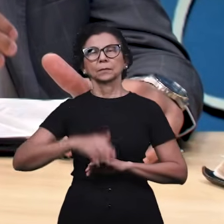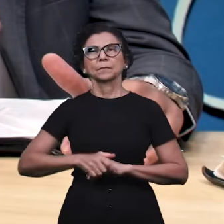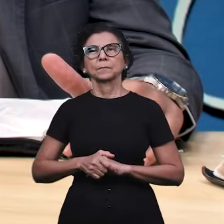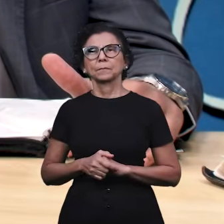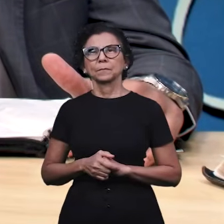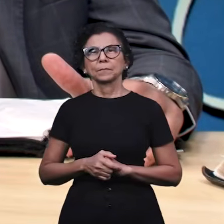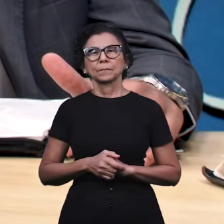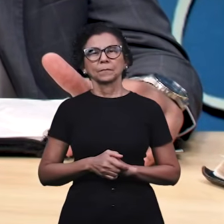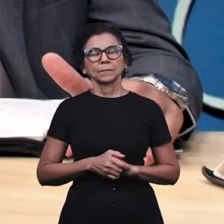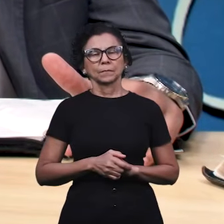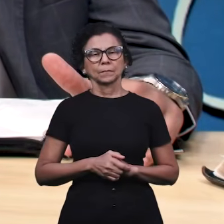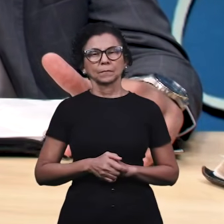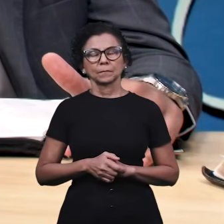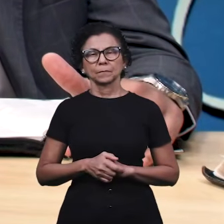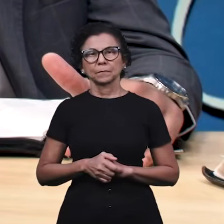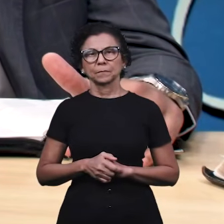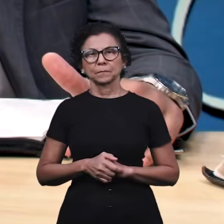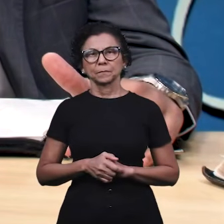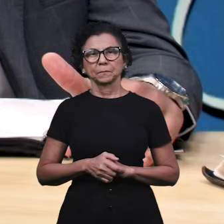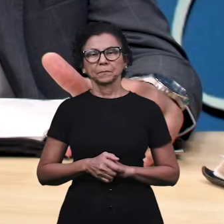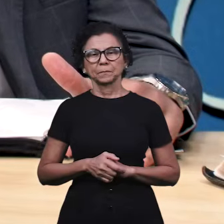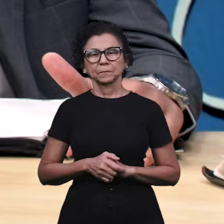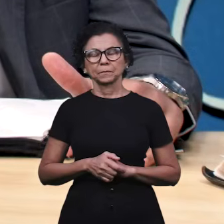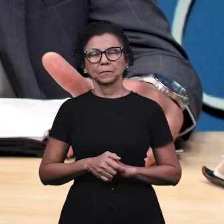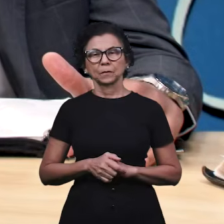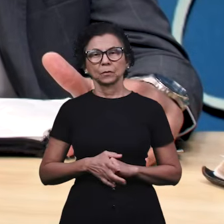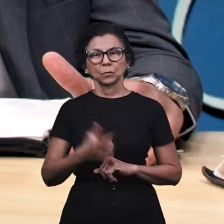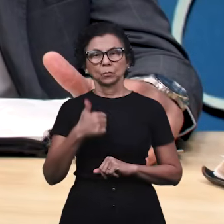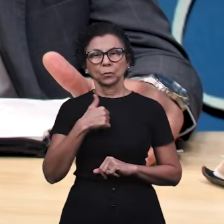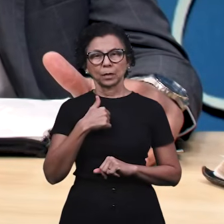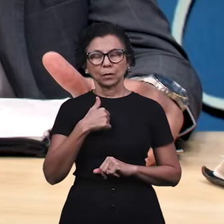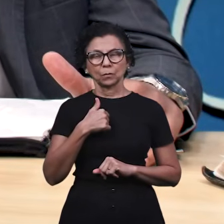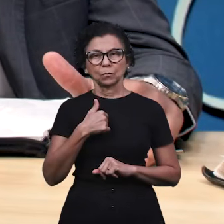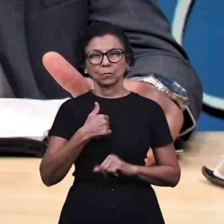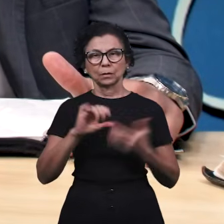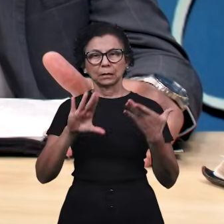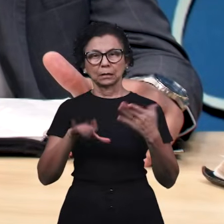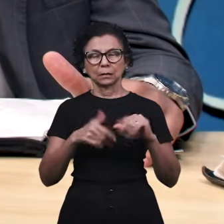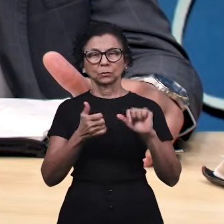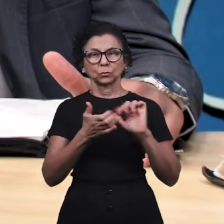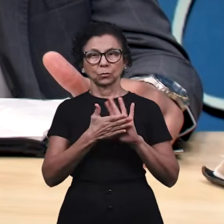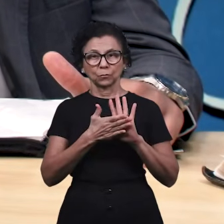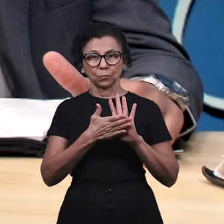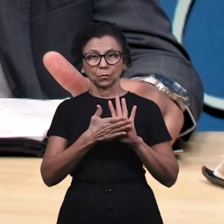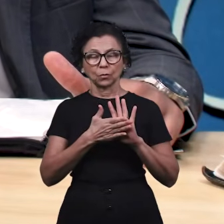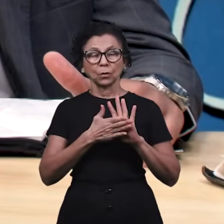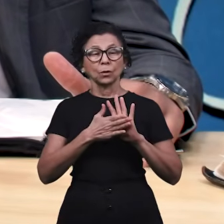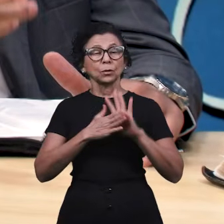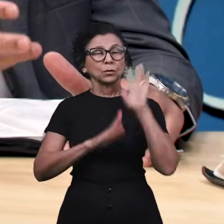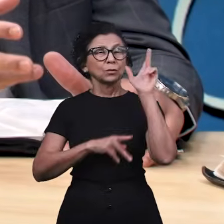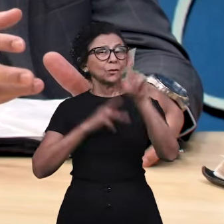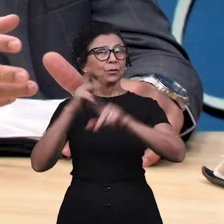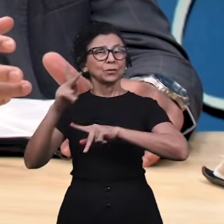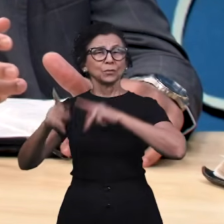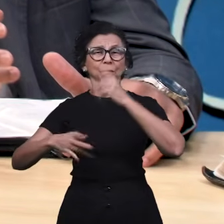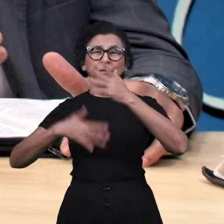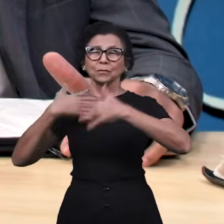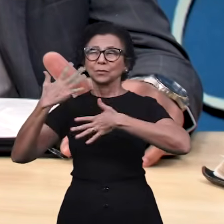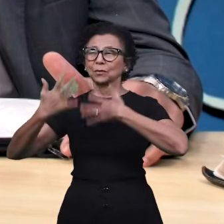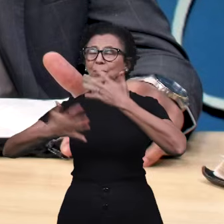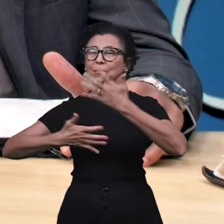vai fazer com que todo o povo esteja alegre e entoando cânticos ao